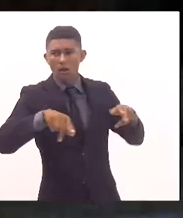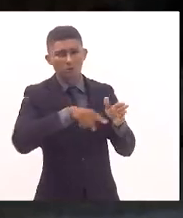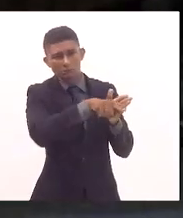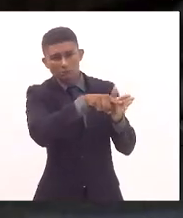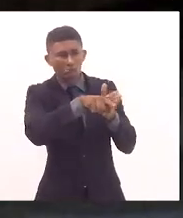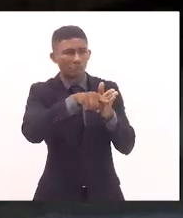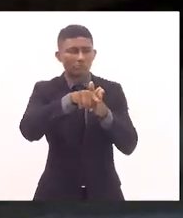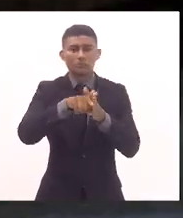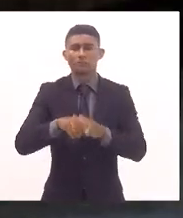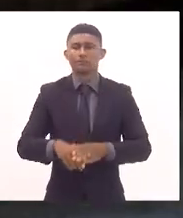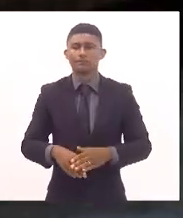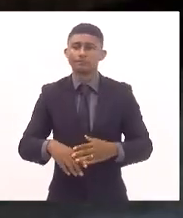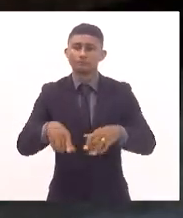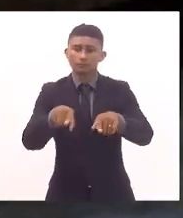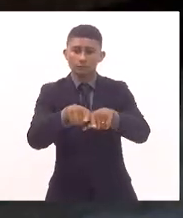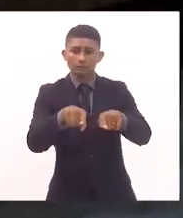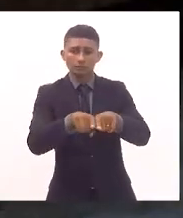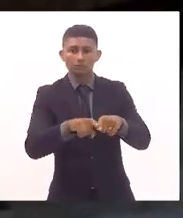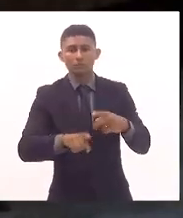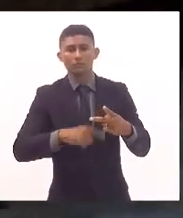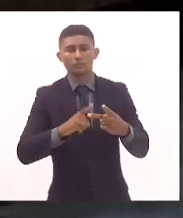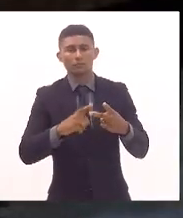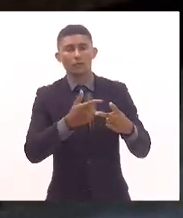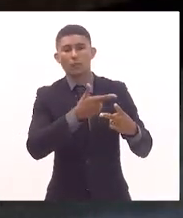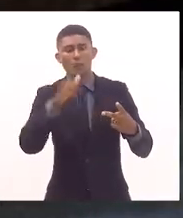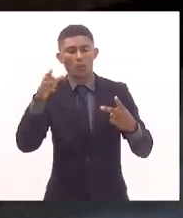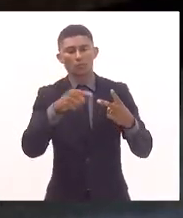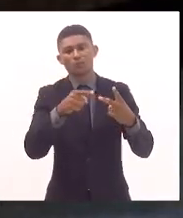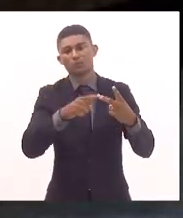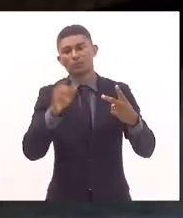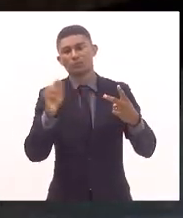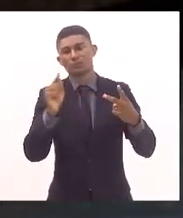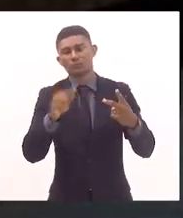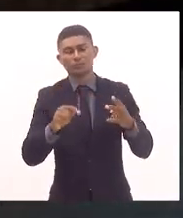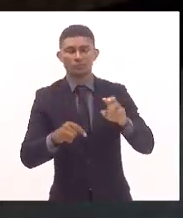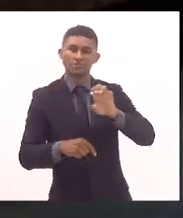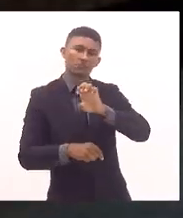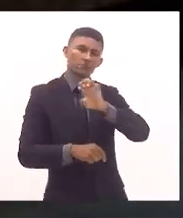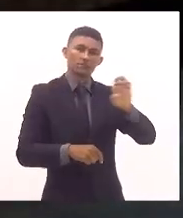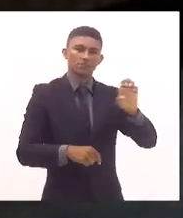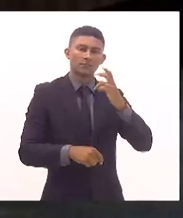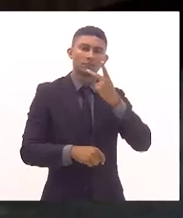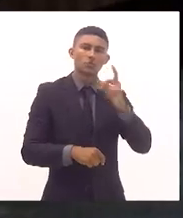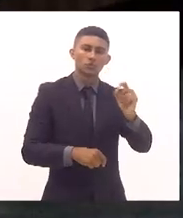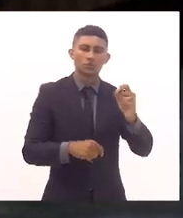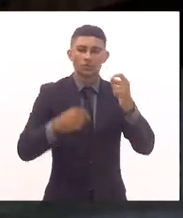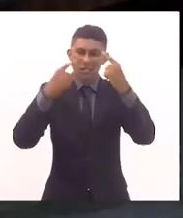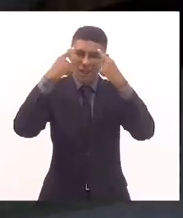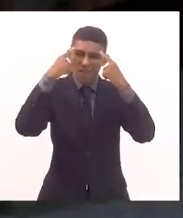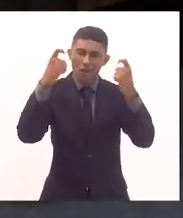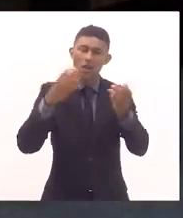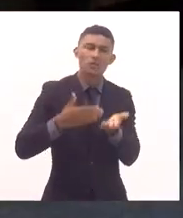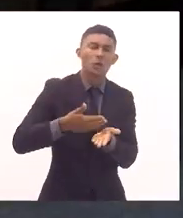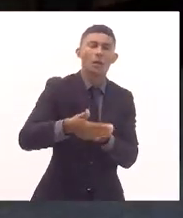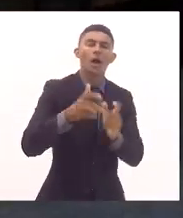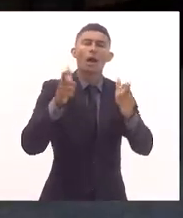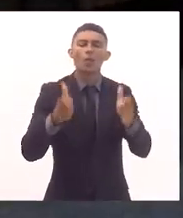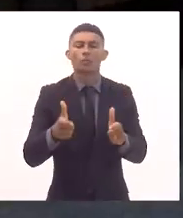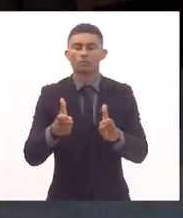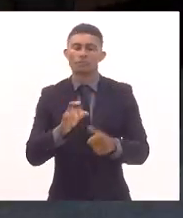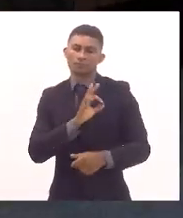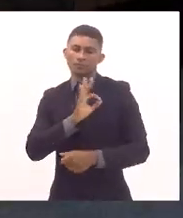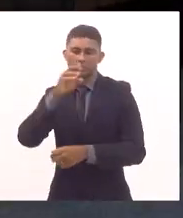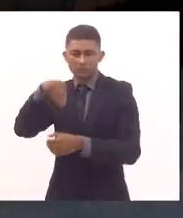e principalmente quebrar uma outra narrativa agora da esquerda de que a violência nasce na polícia. Não é.